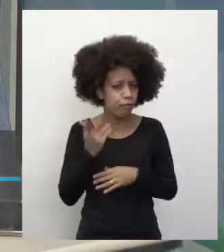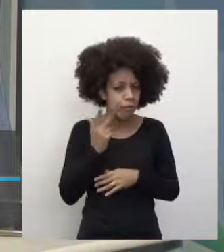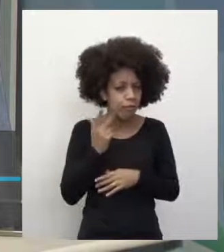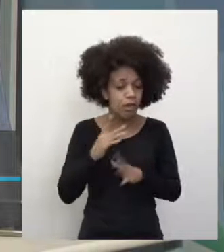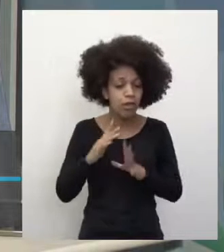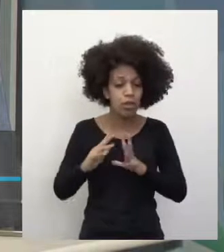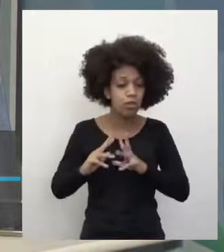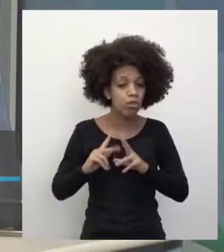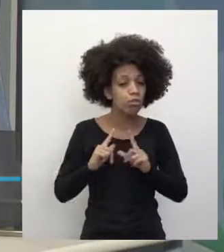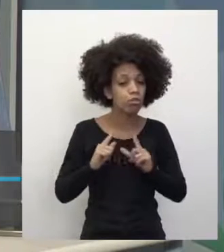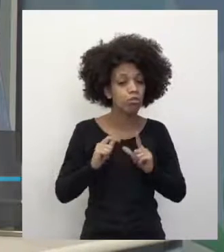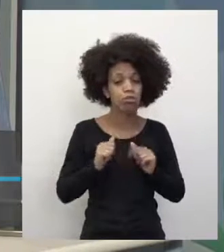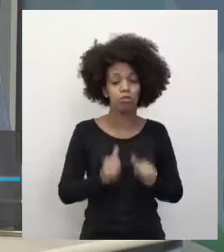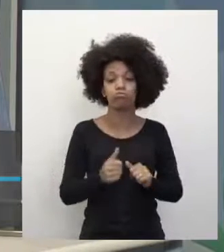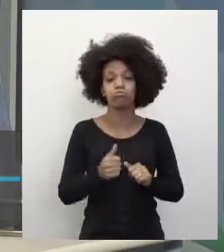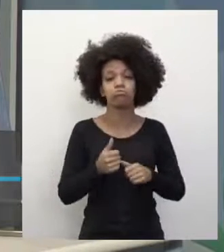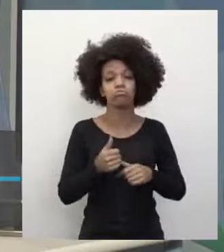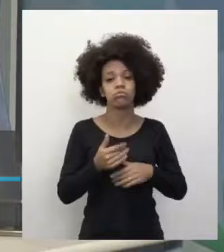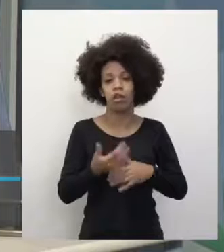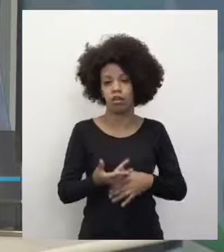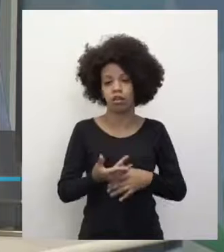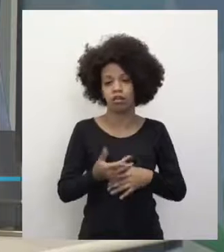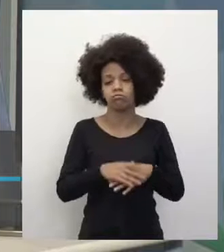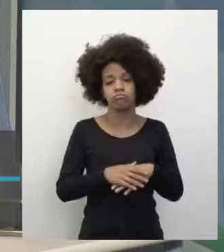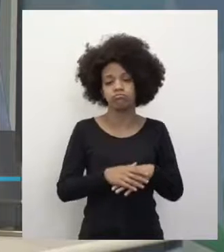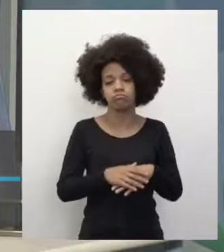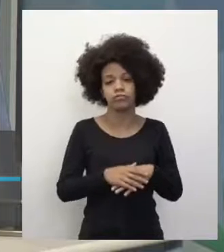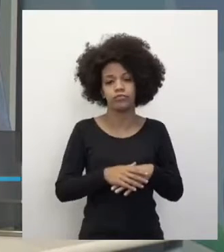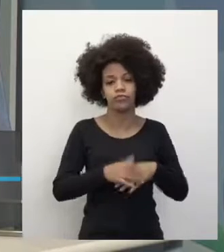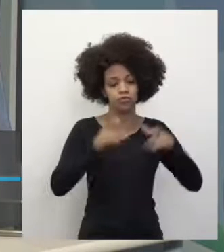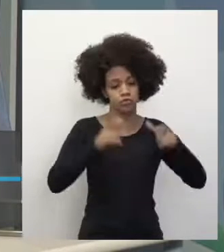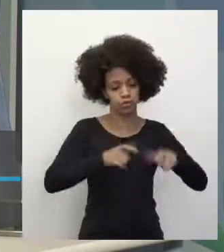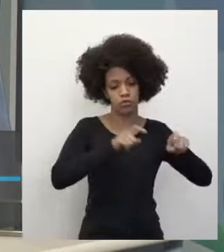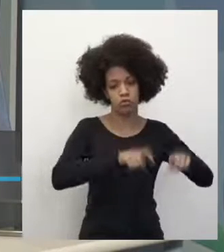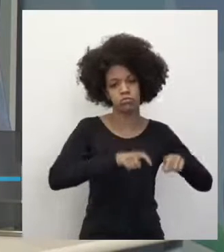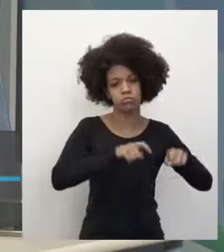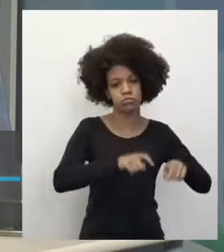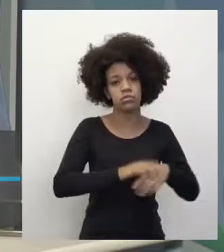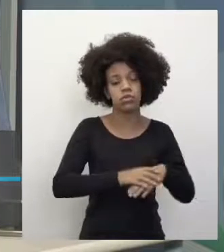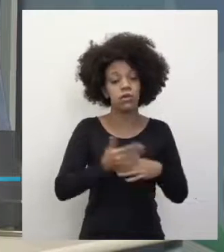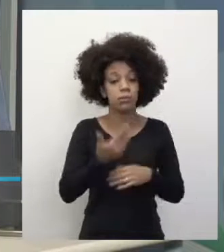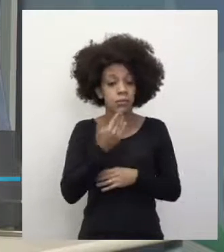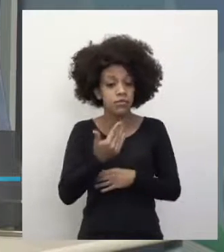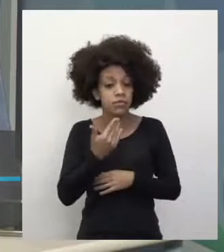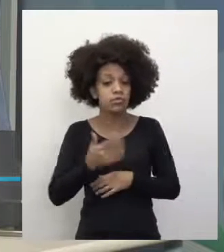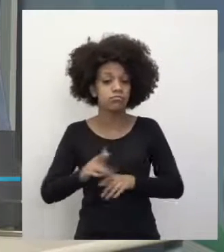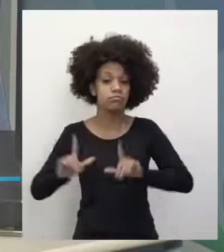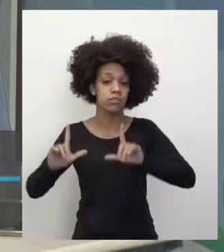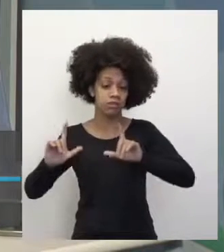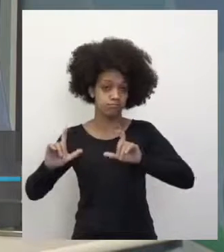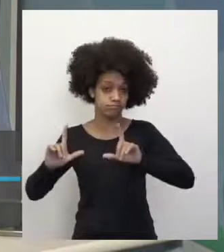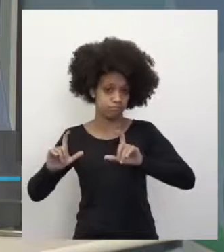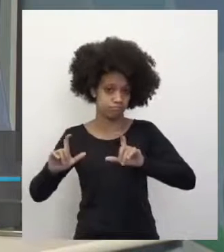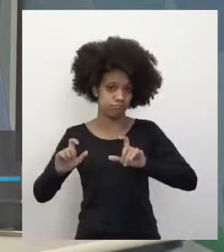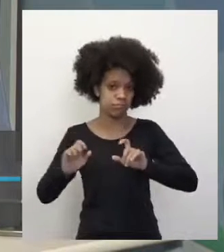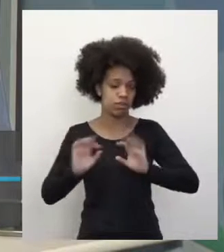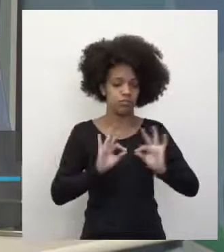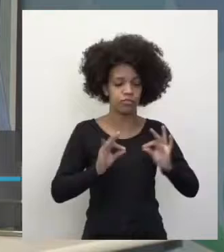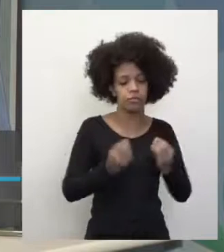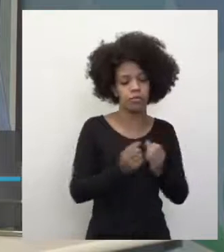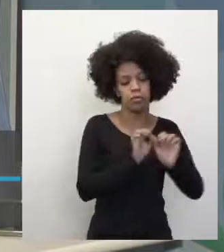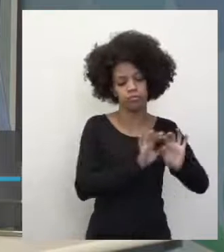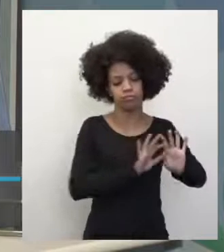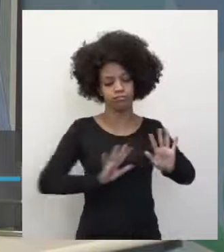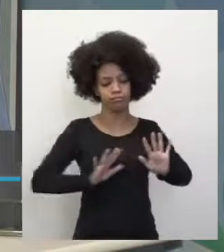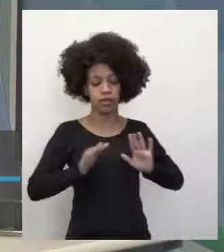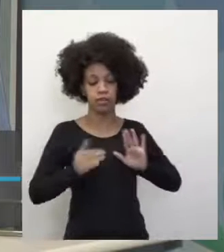grandes proprietários de terras, enfim, né, todos os grandes aristocratas solicitassem retratos de família, né, feitos, claro, pintados à